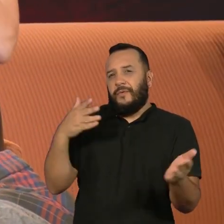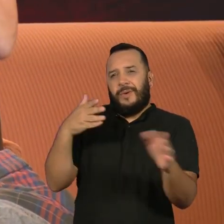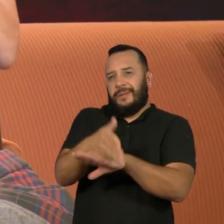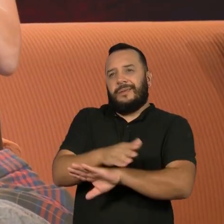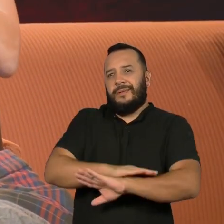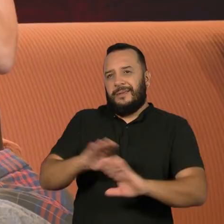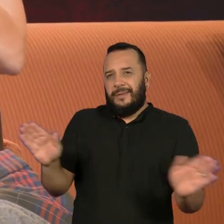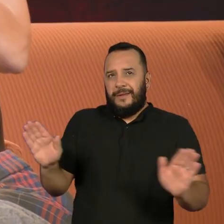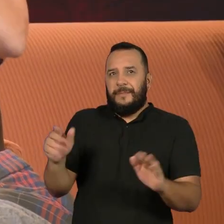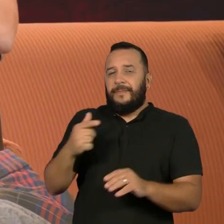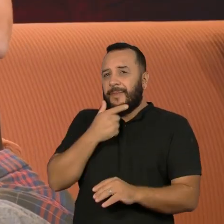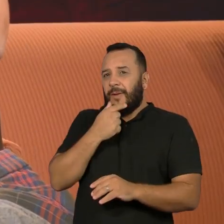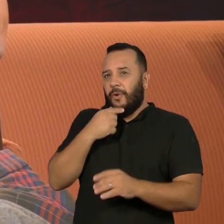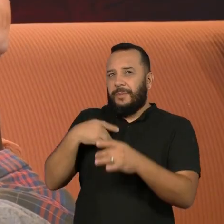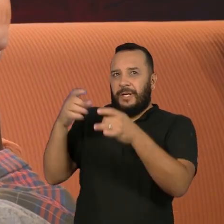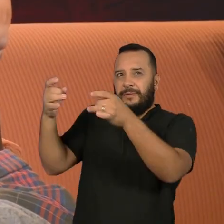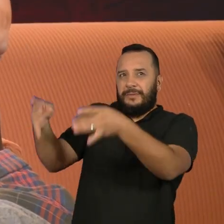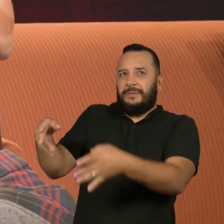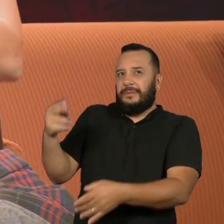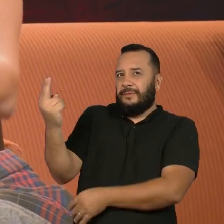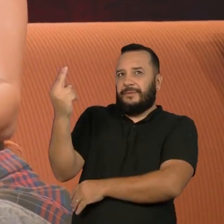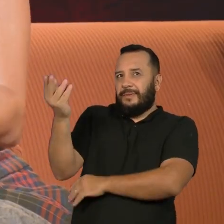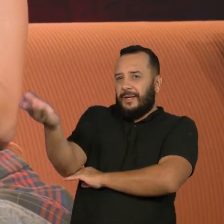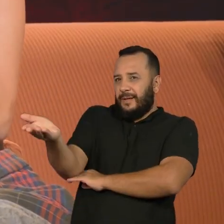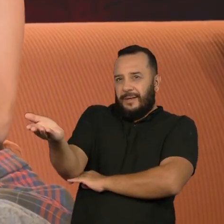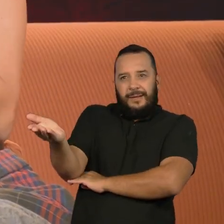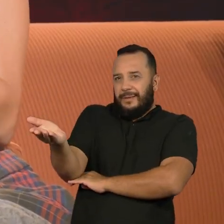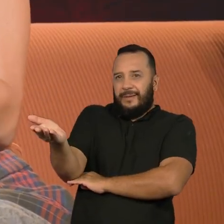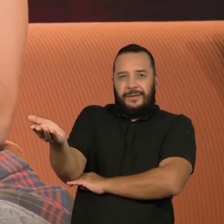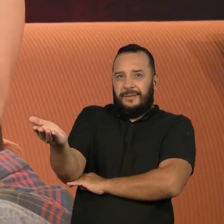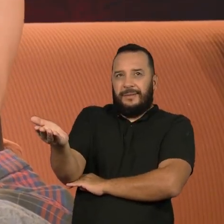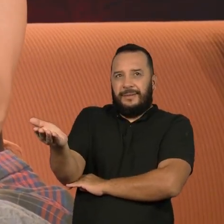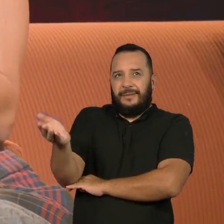O homem eu já tinha largado. Eu falei, não, isso aí não vai... A pessoa